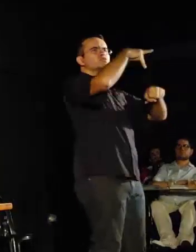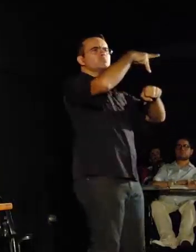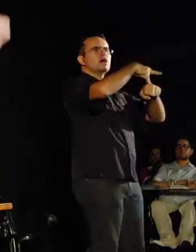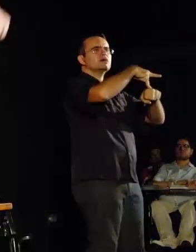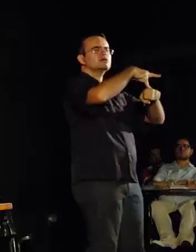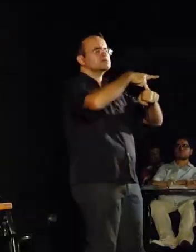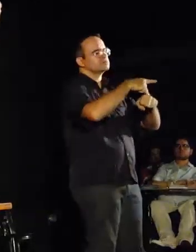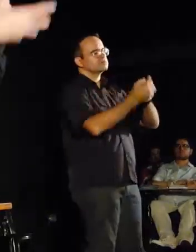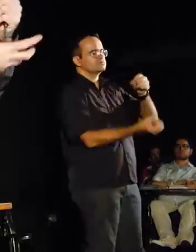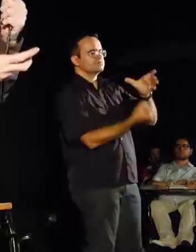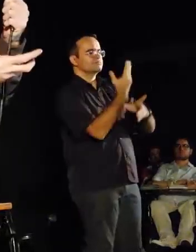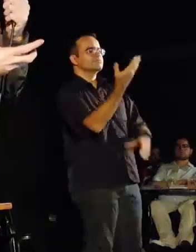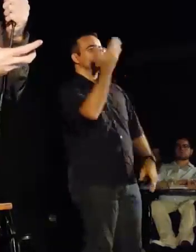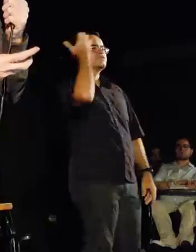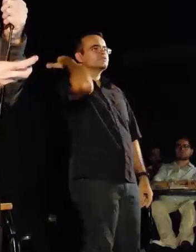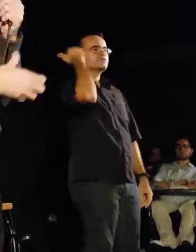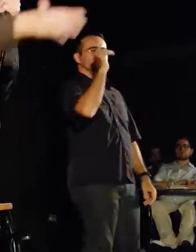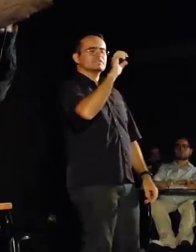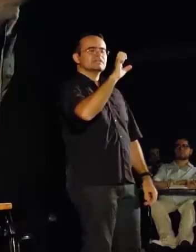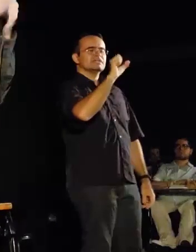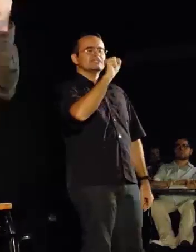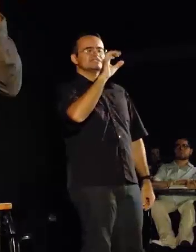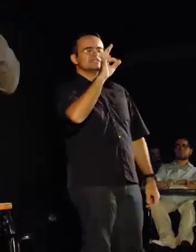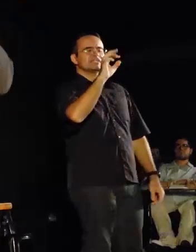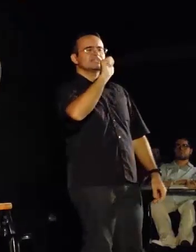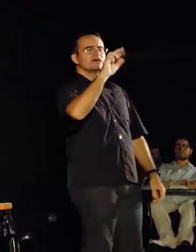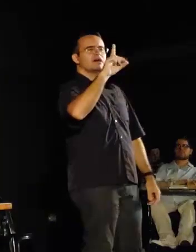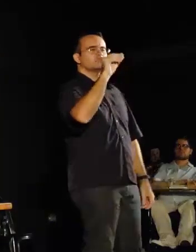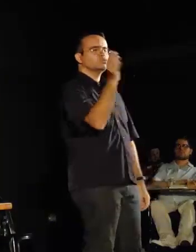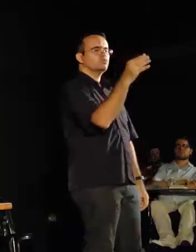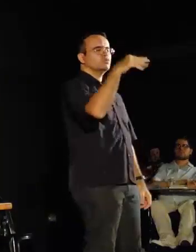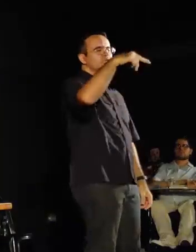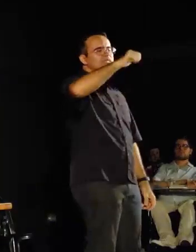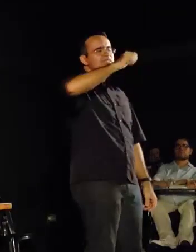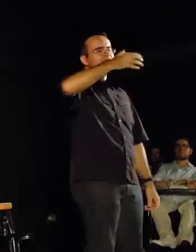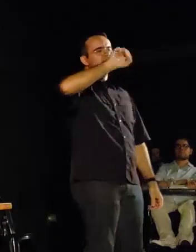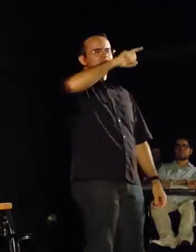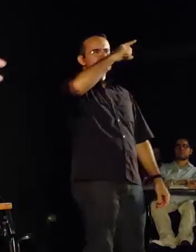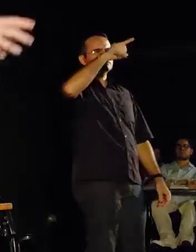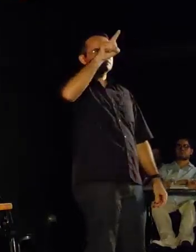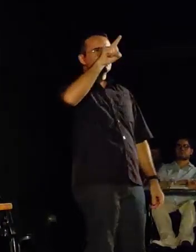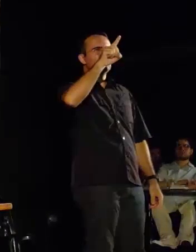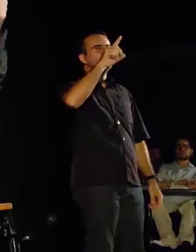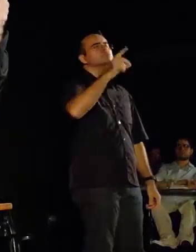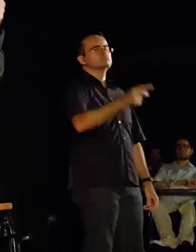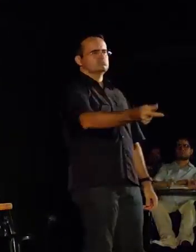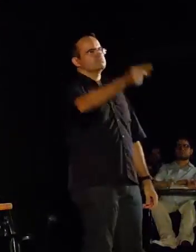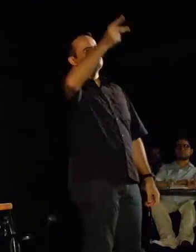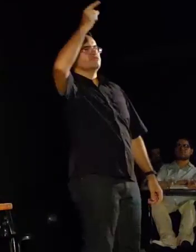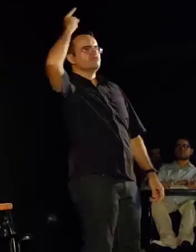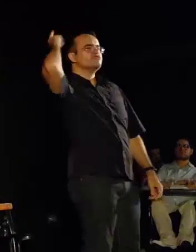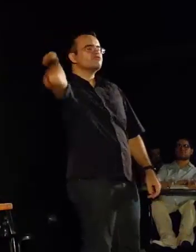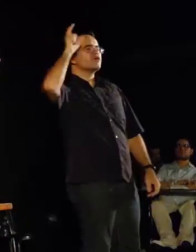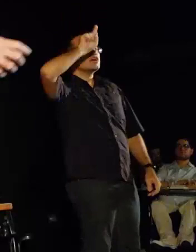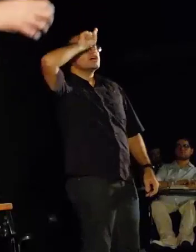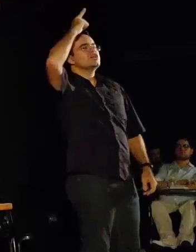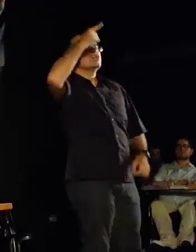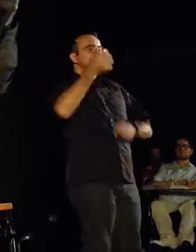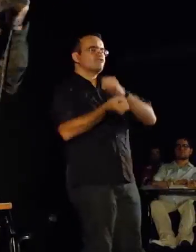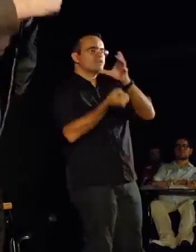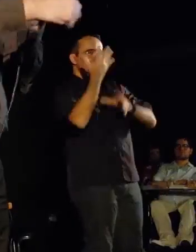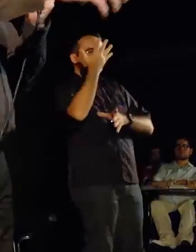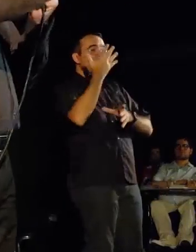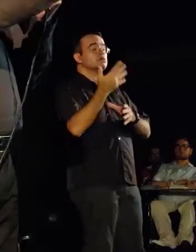ideia historicamente ultrapassada, ela tem que voltar. Ela tem que voltar, mas com toda aquela história, certo? Não, mas